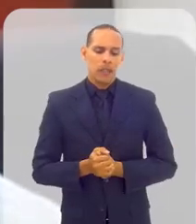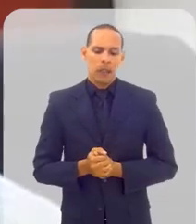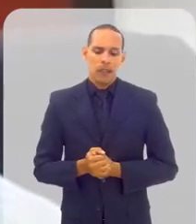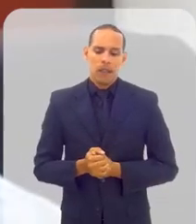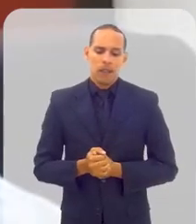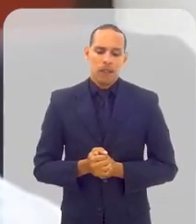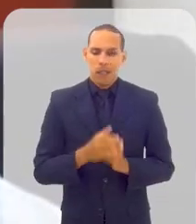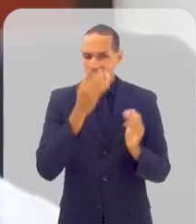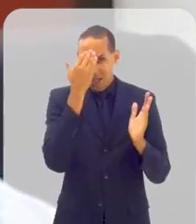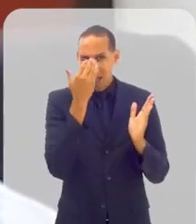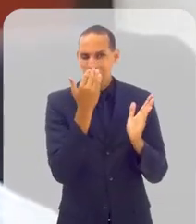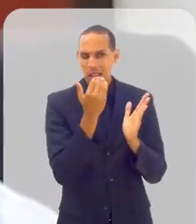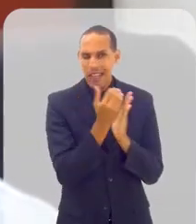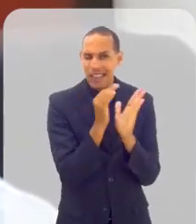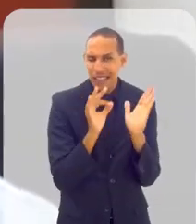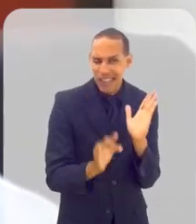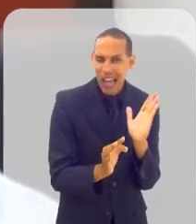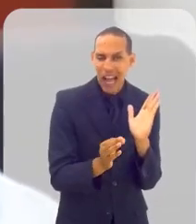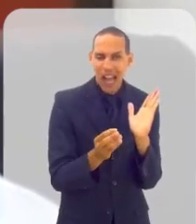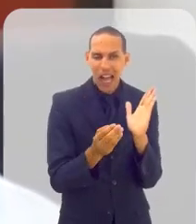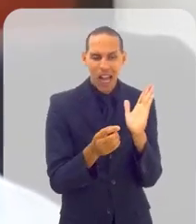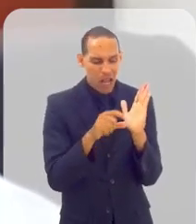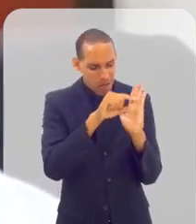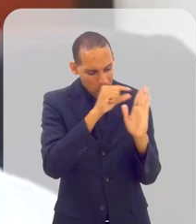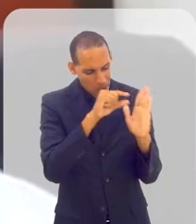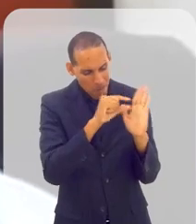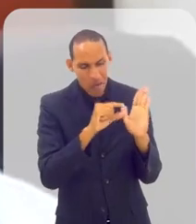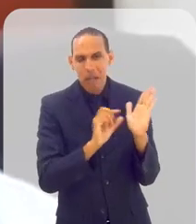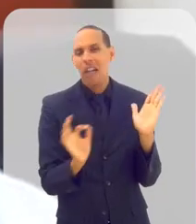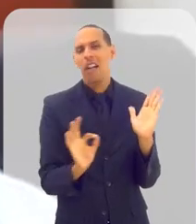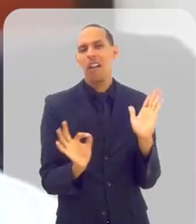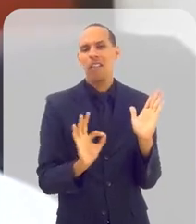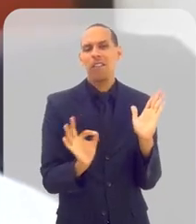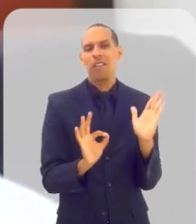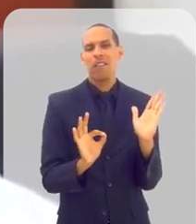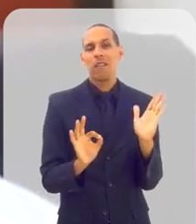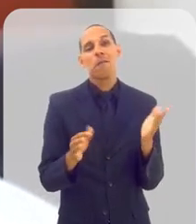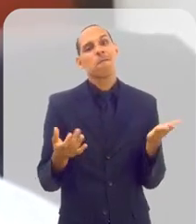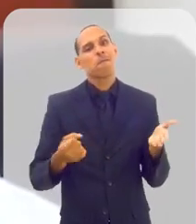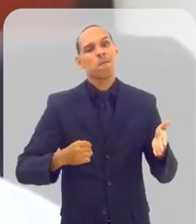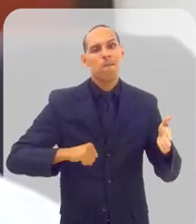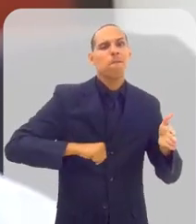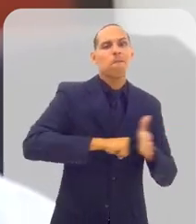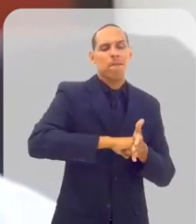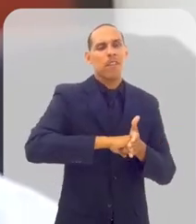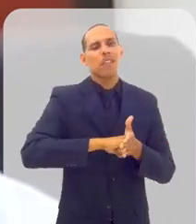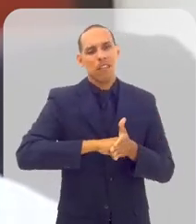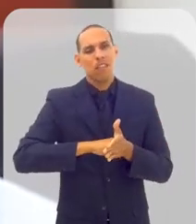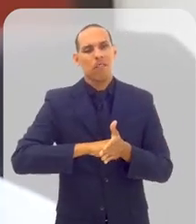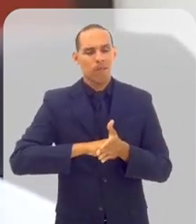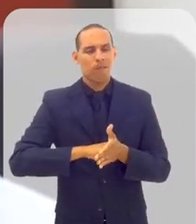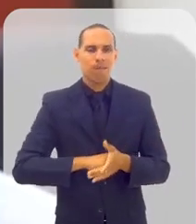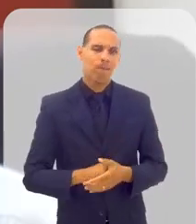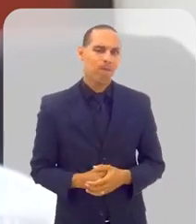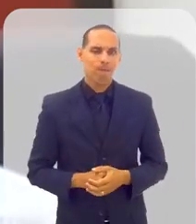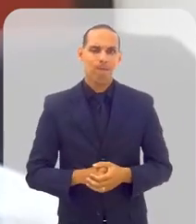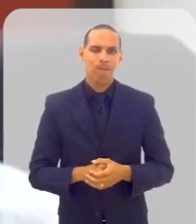não é executado da maneira que foi pactuado. Isso impacta bastante